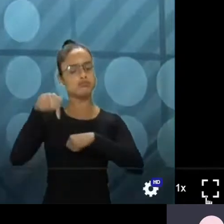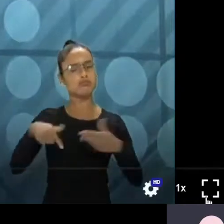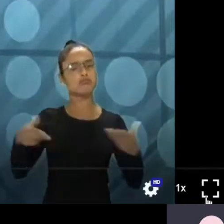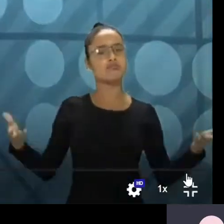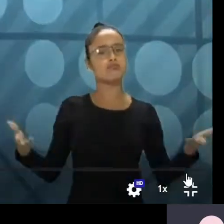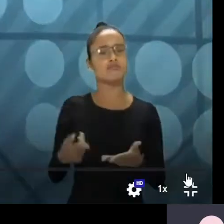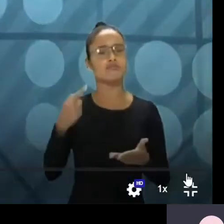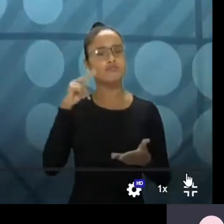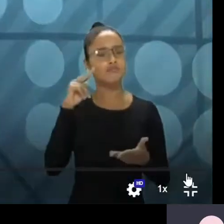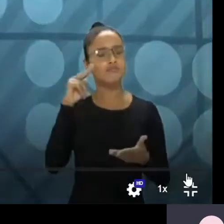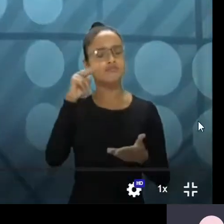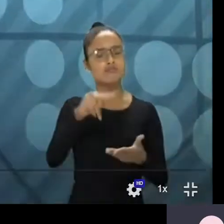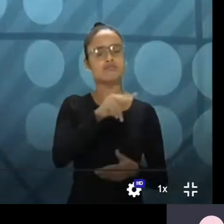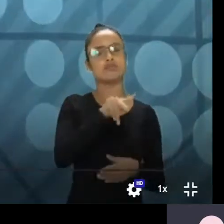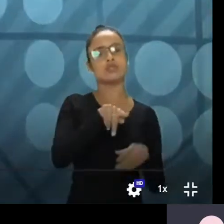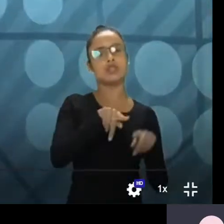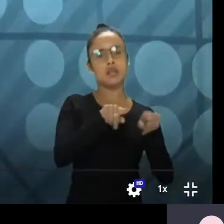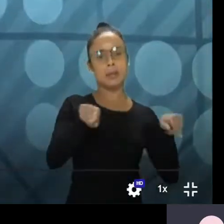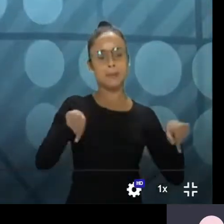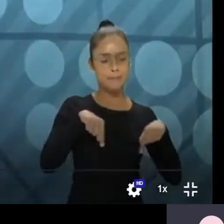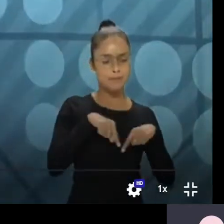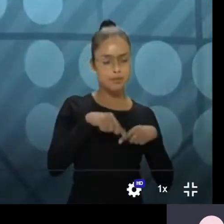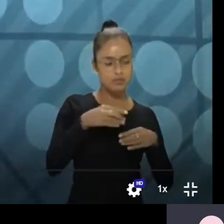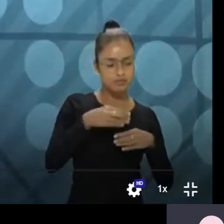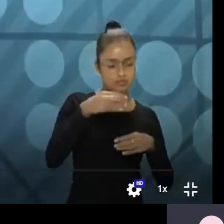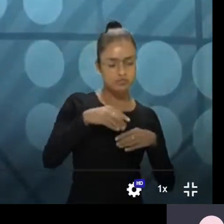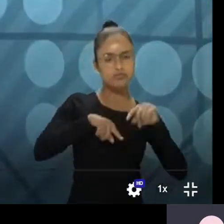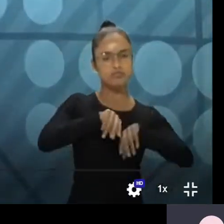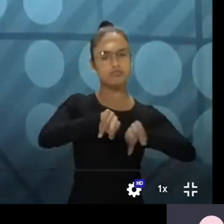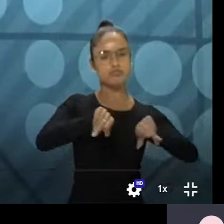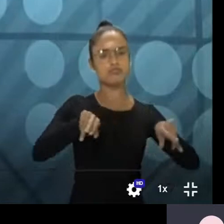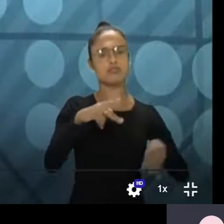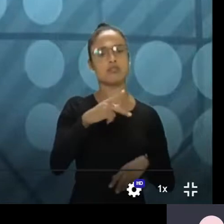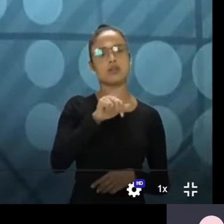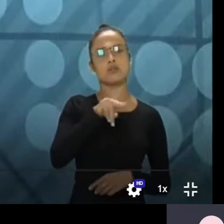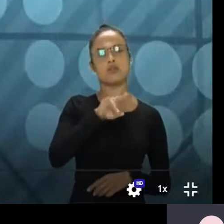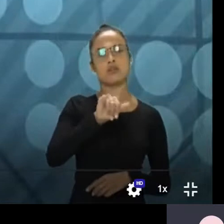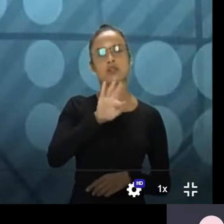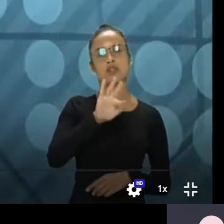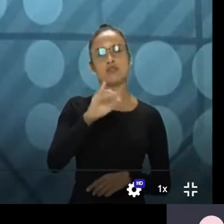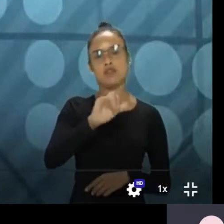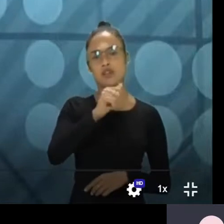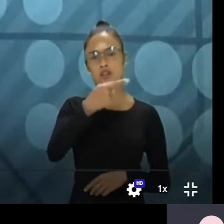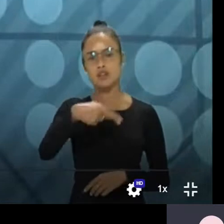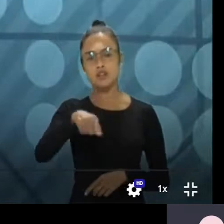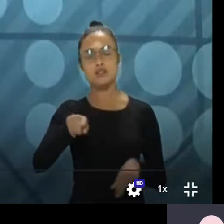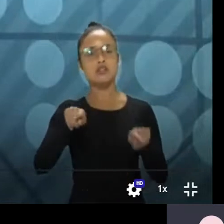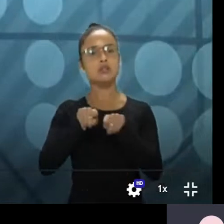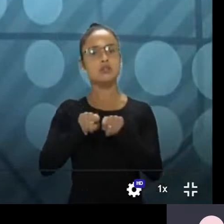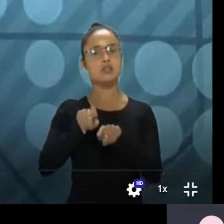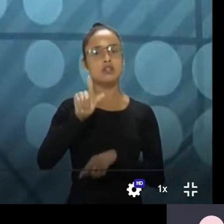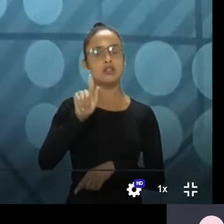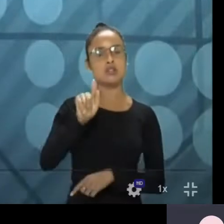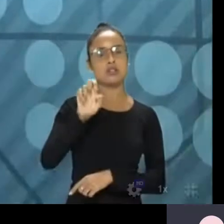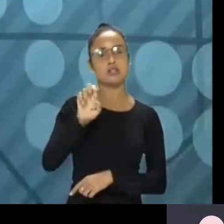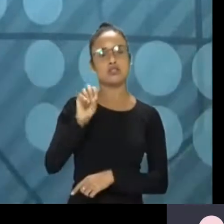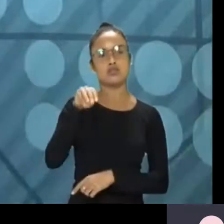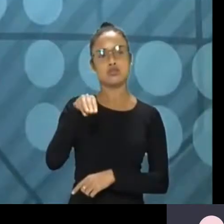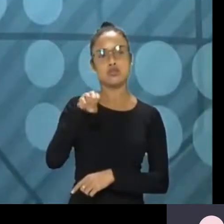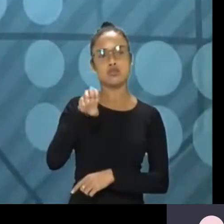planificação e da isometria, são as temáticas que nós vamos abordar. E para isso nós precisamos ter uma compreensão a